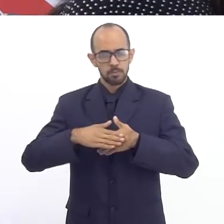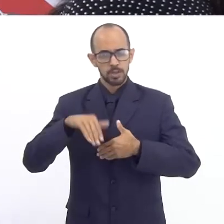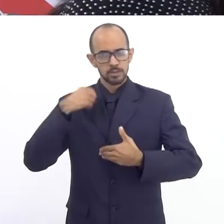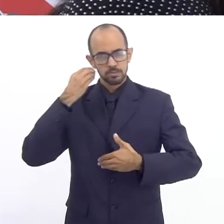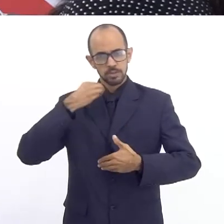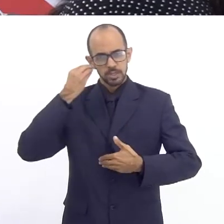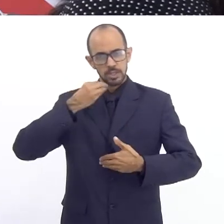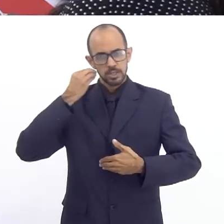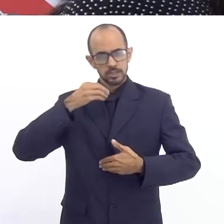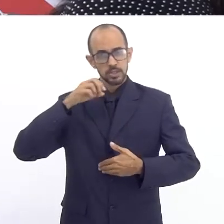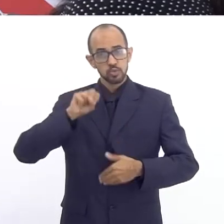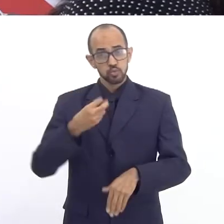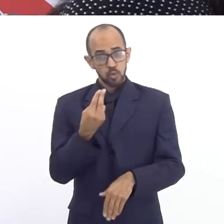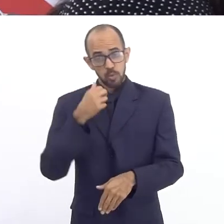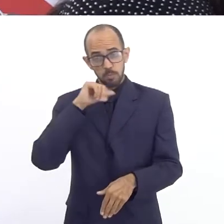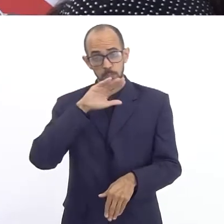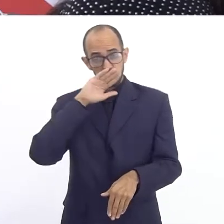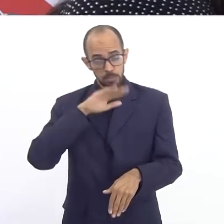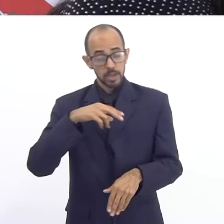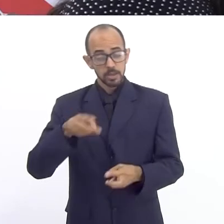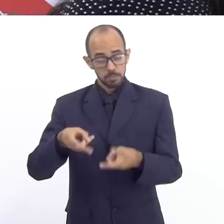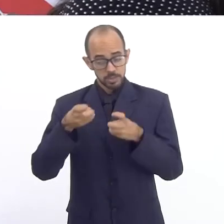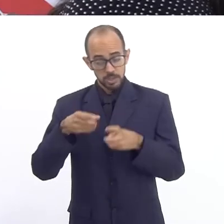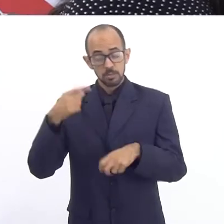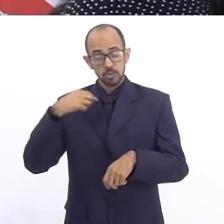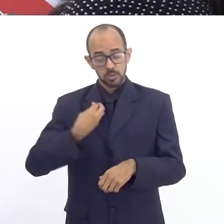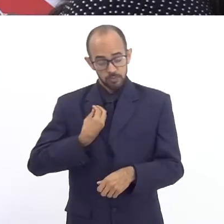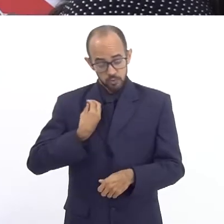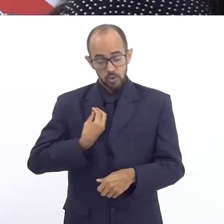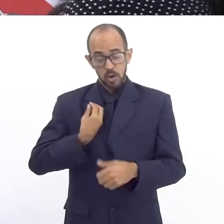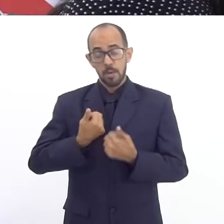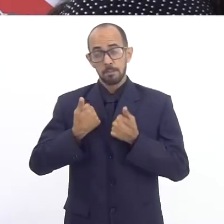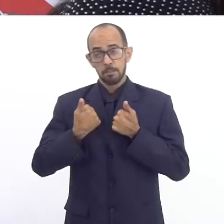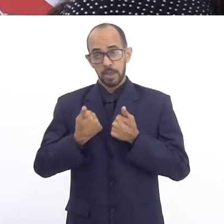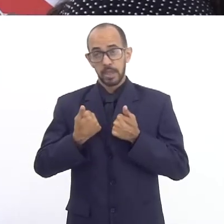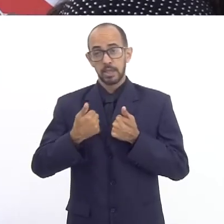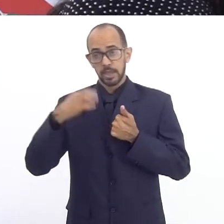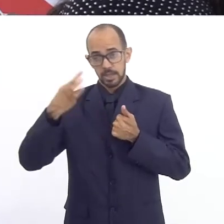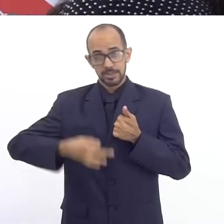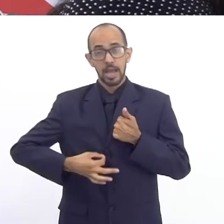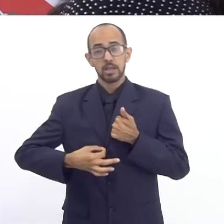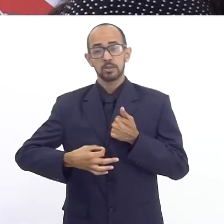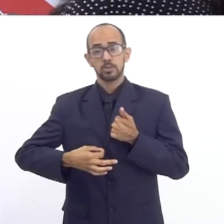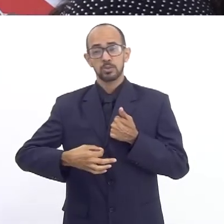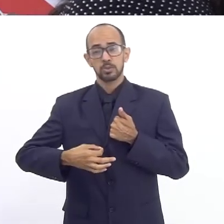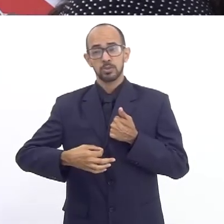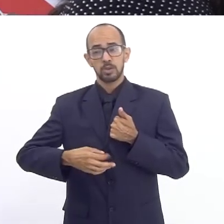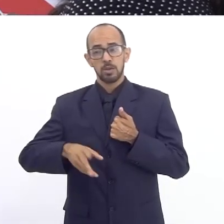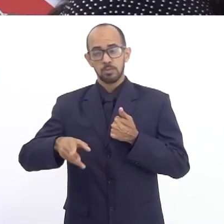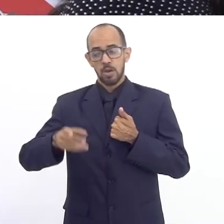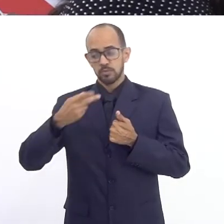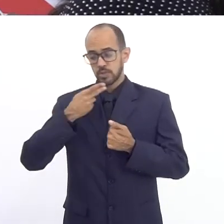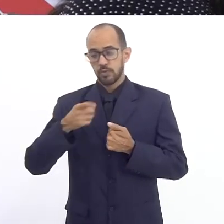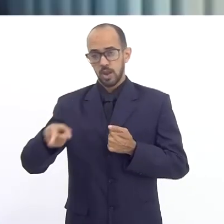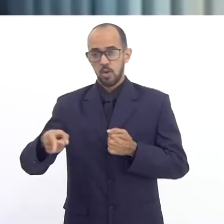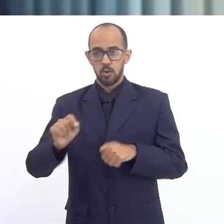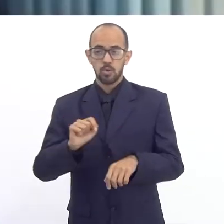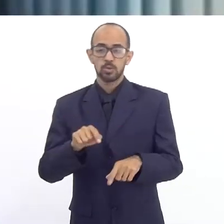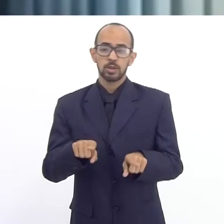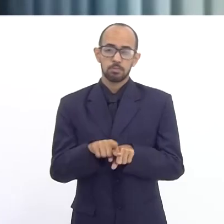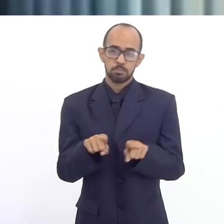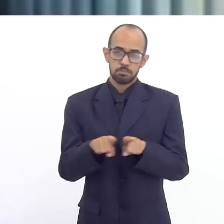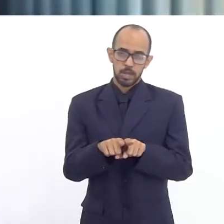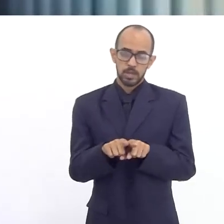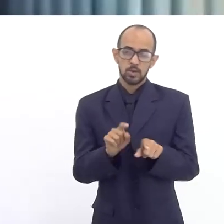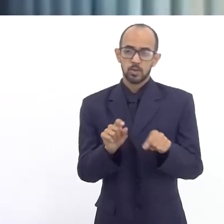própria experiência como mãe, que a gente vê que funcionou, que dá certo. Você tem que, como você abriu o programa